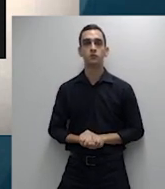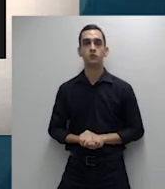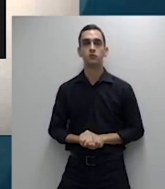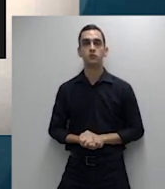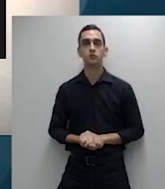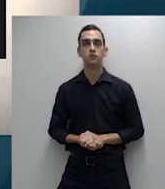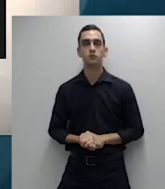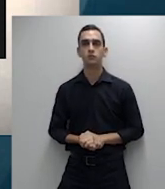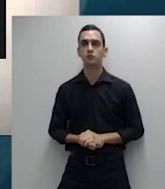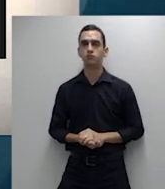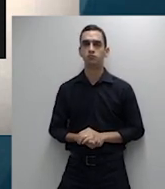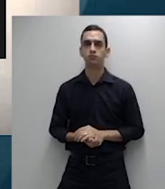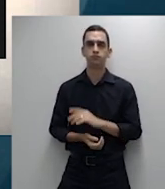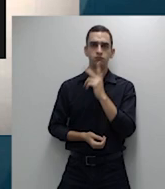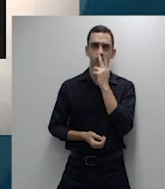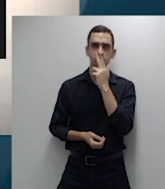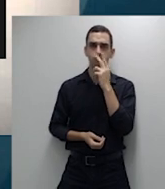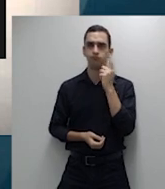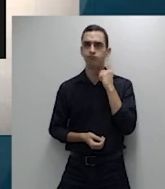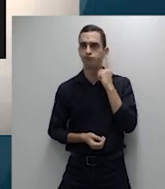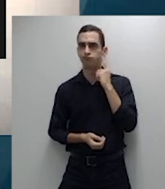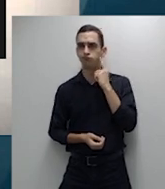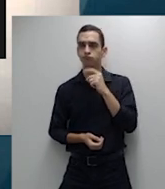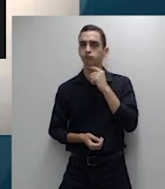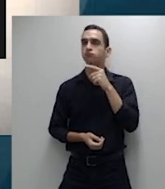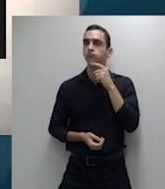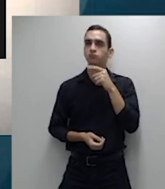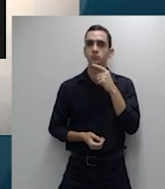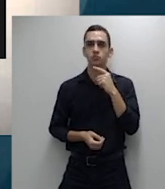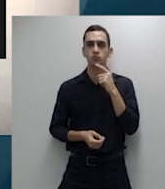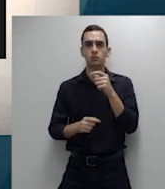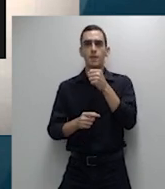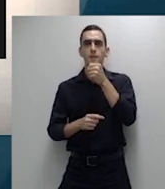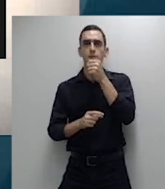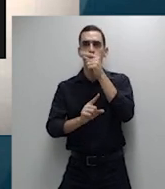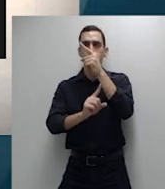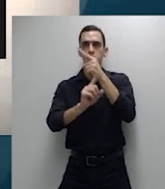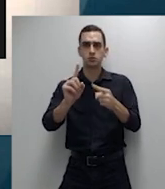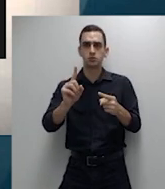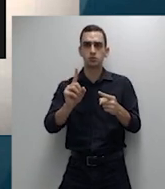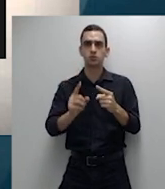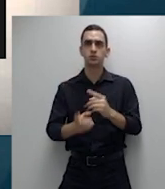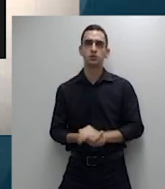Esse é o talvez tem que está mutado o teu microfone por gentileza